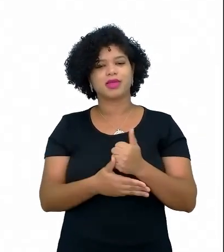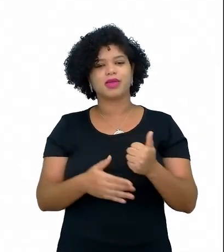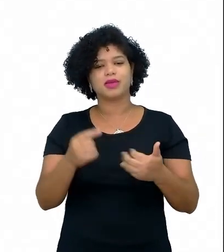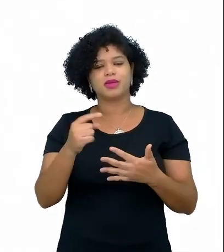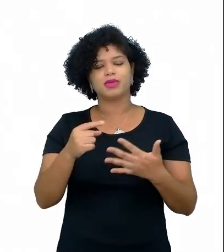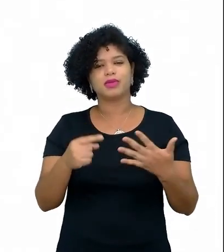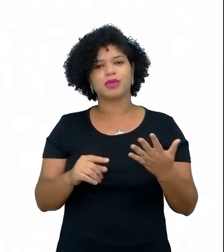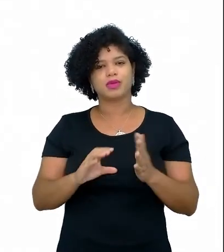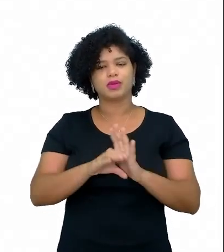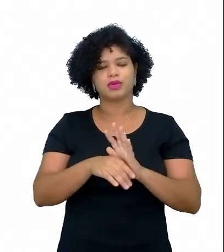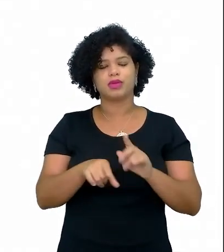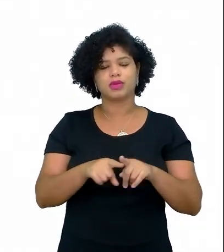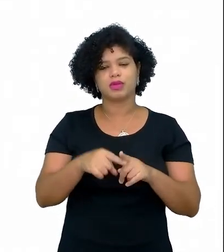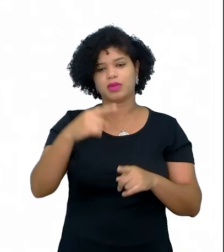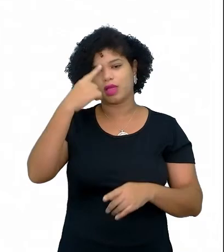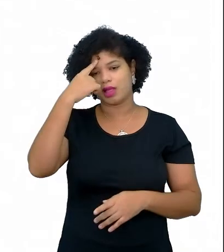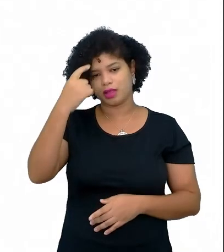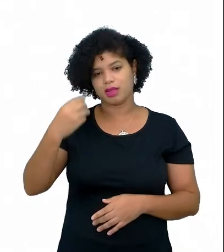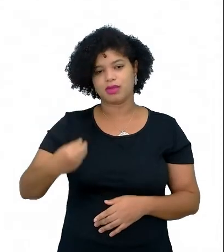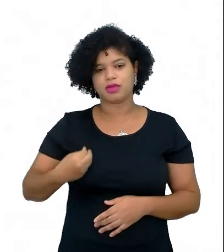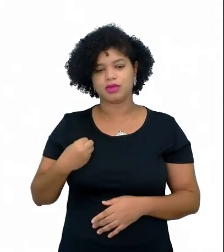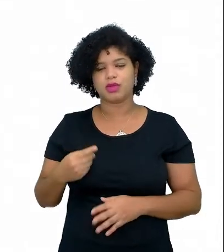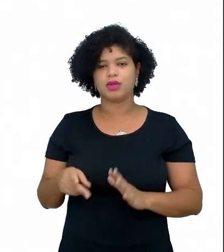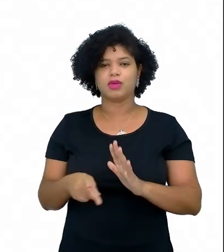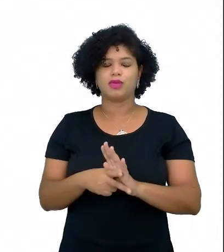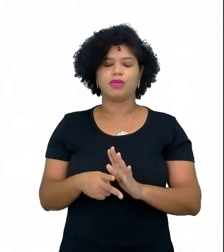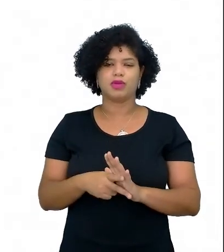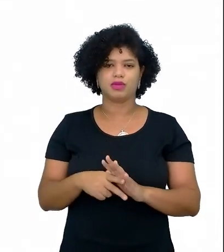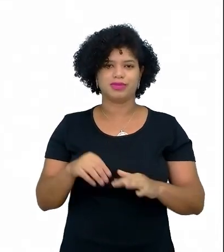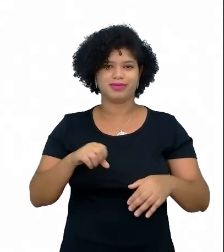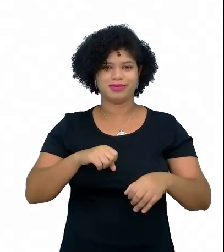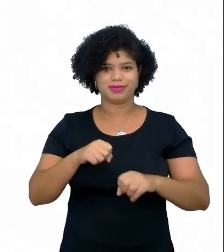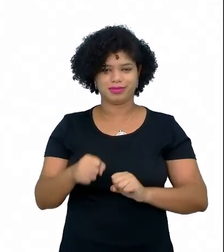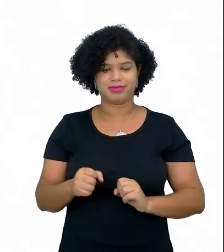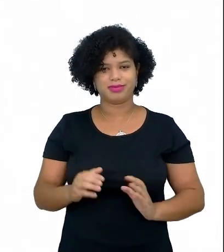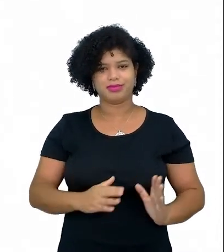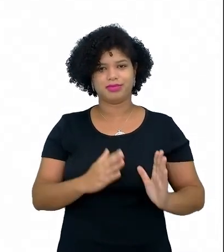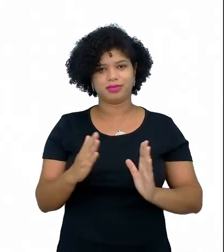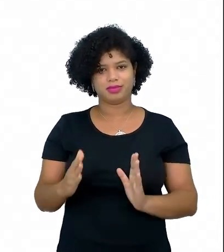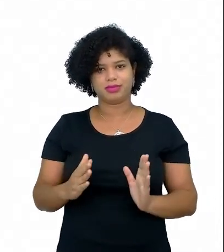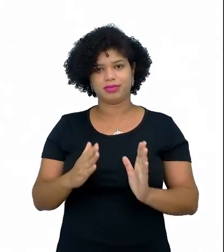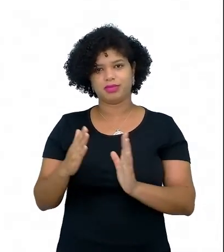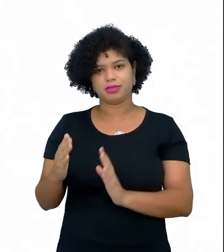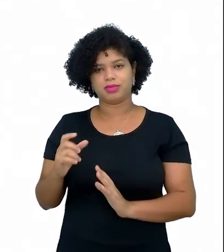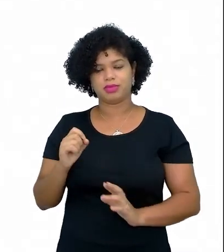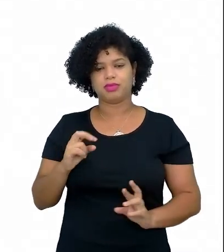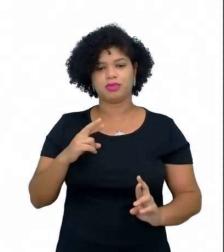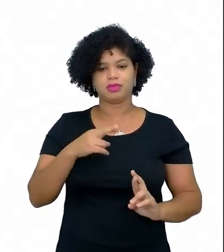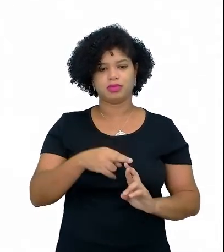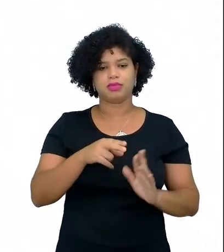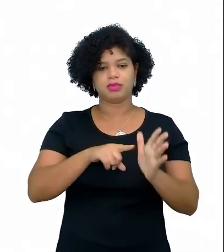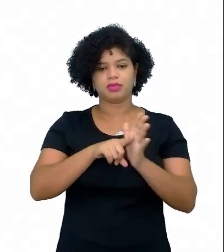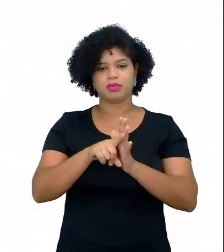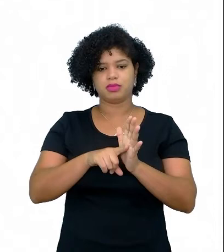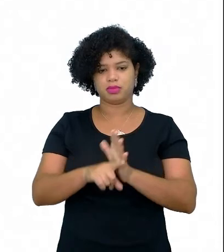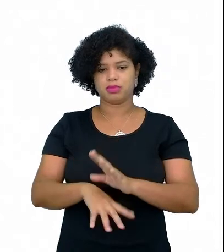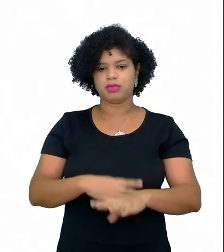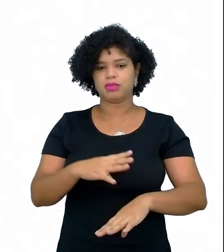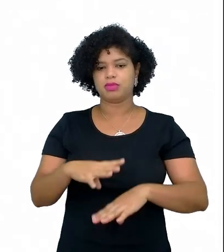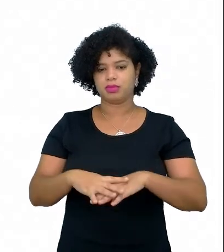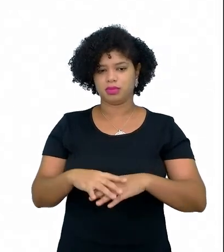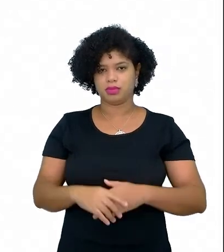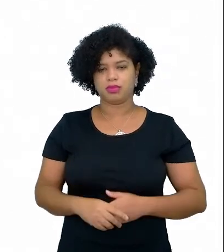e ideias que nós temos discutidos na nossa formação de etapa referente à nossa investigação matemática. Então, quando a